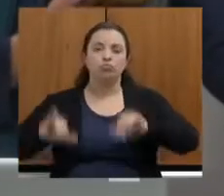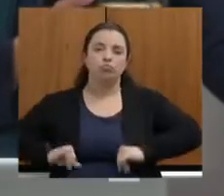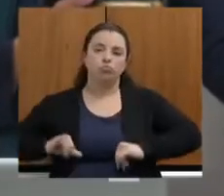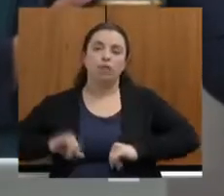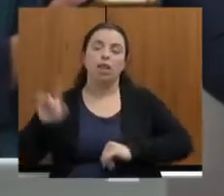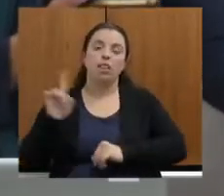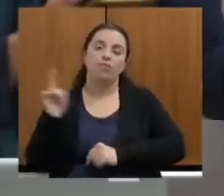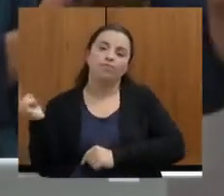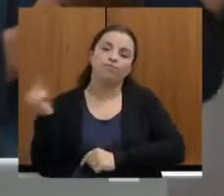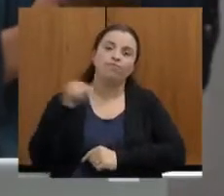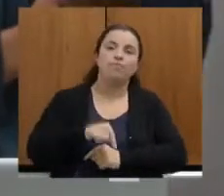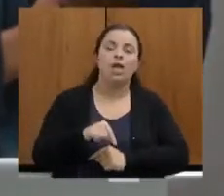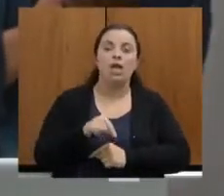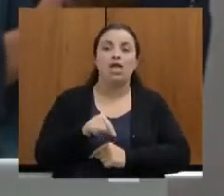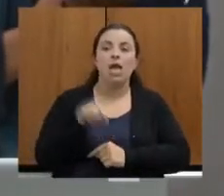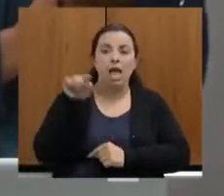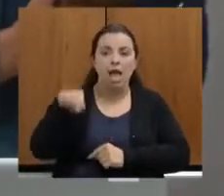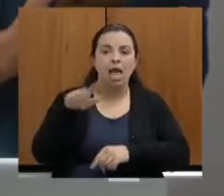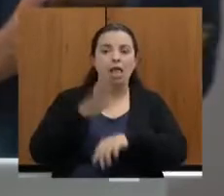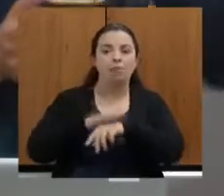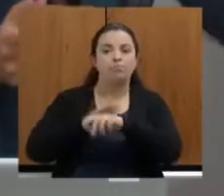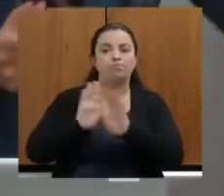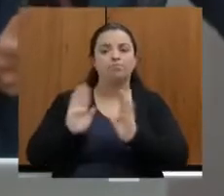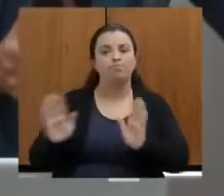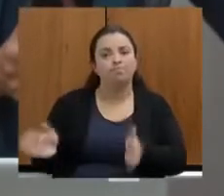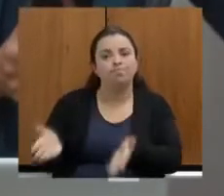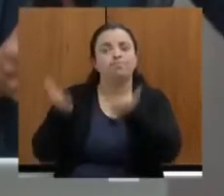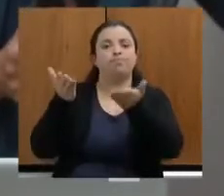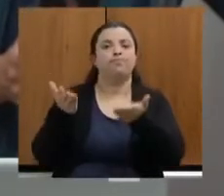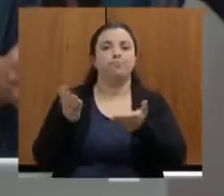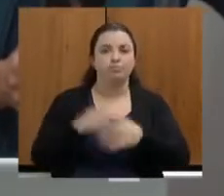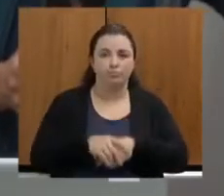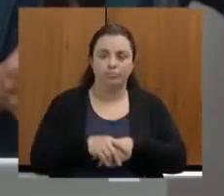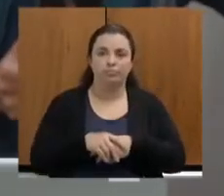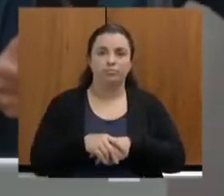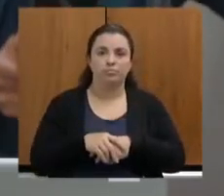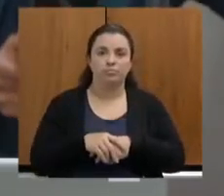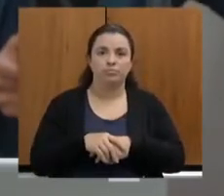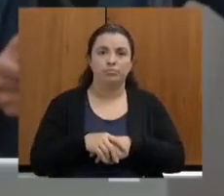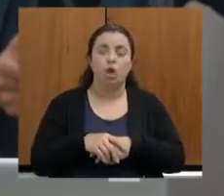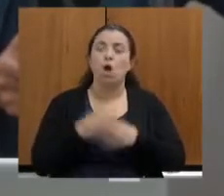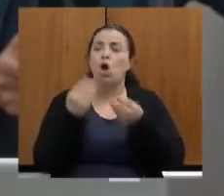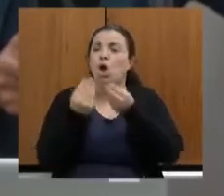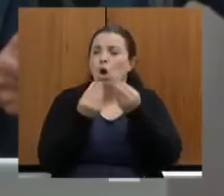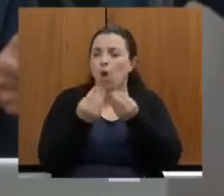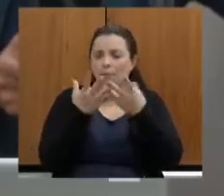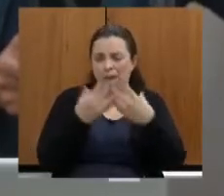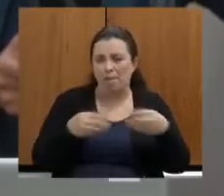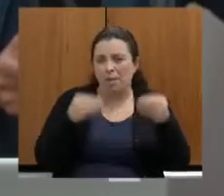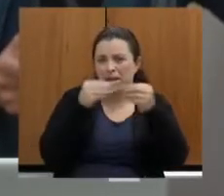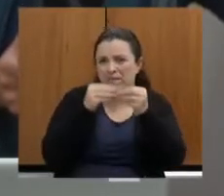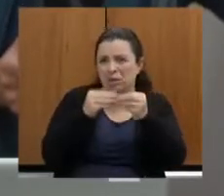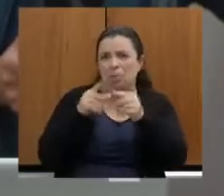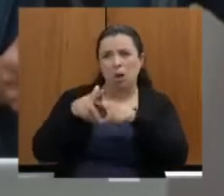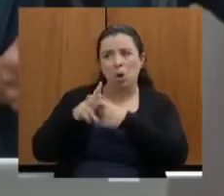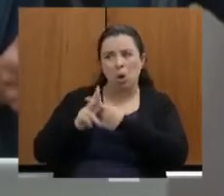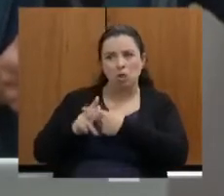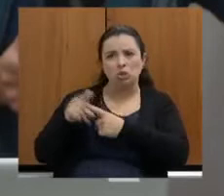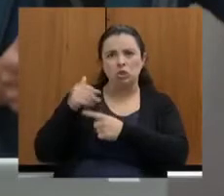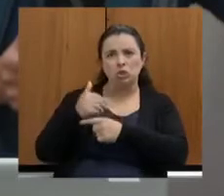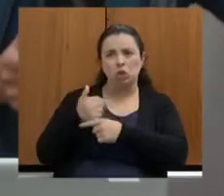pode usar uma reparação para arrumar conta de governo para arrumar